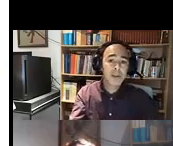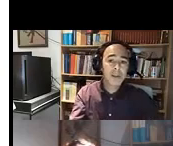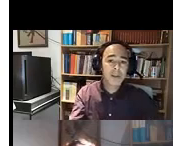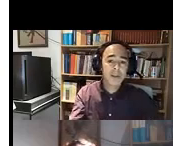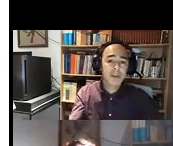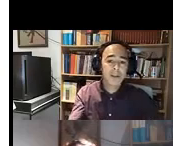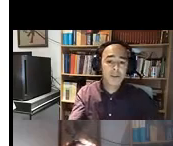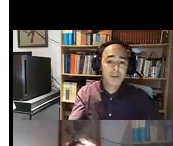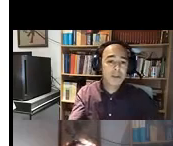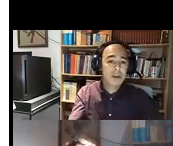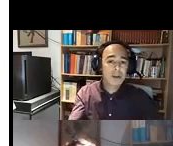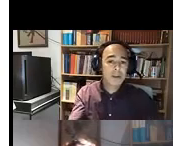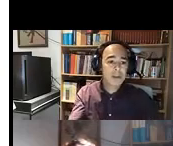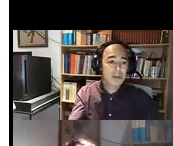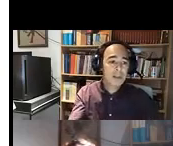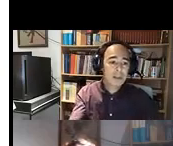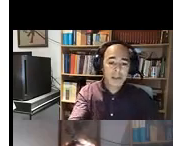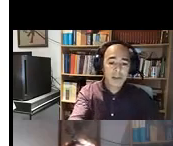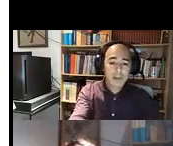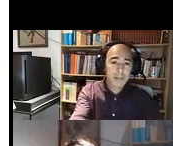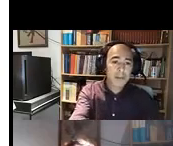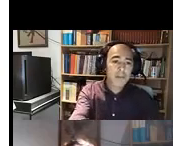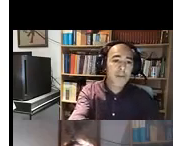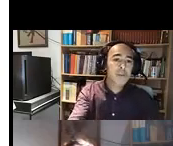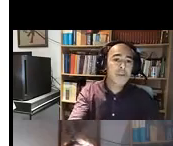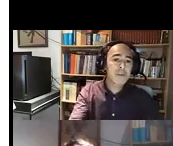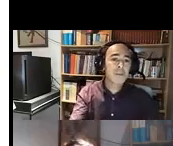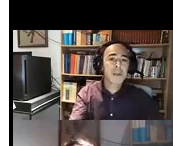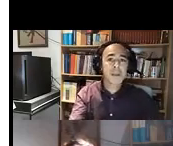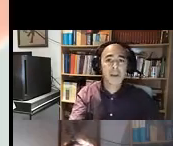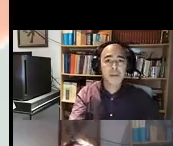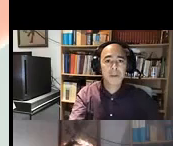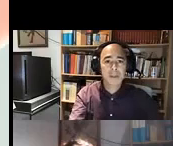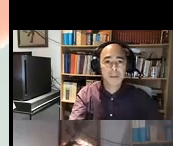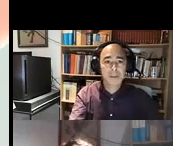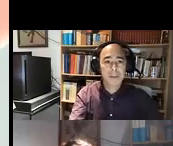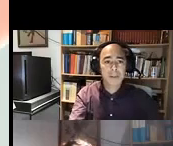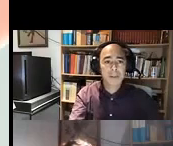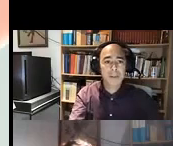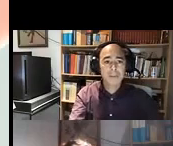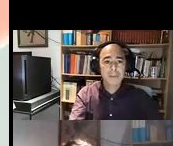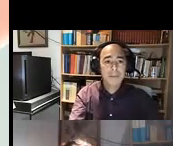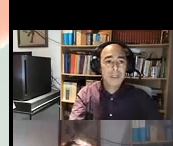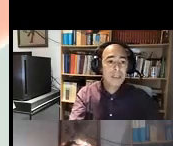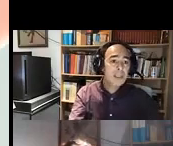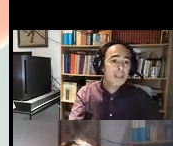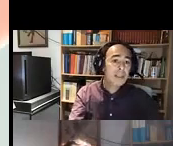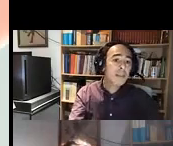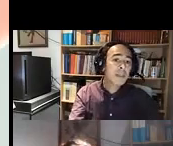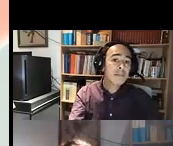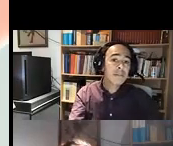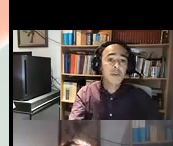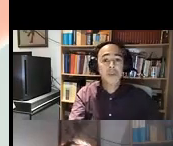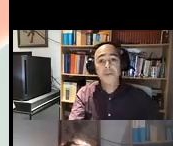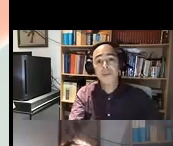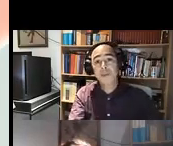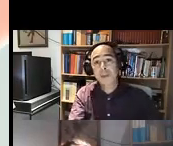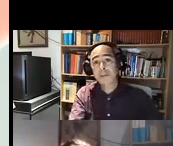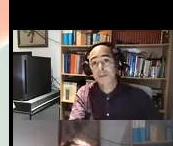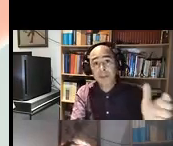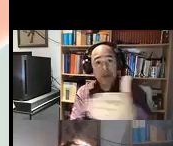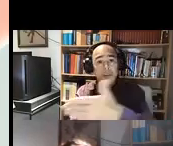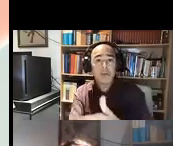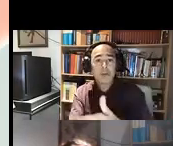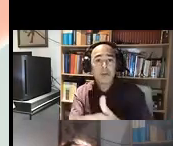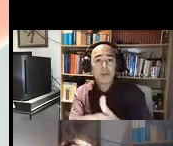em seus Obrigado do Conselho internacional de Oliveira tanto forte motivos para crermos desta empresa e também como